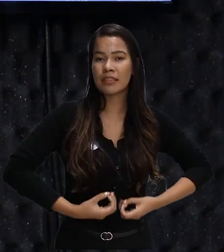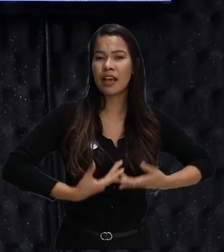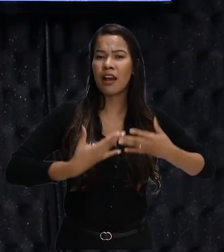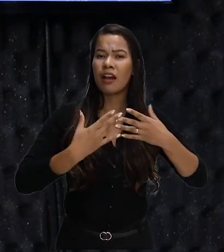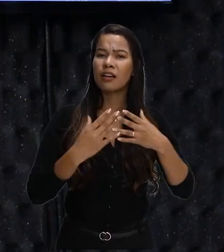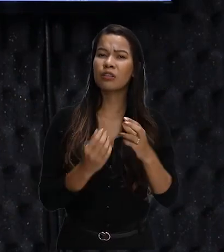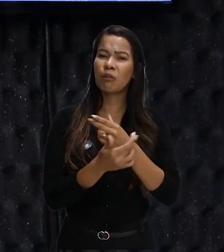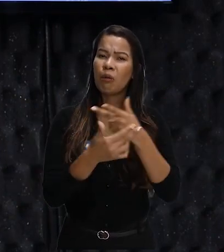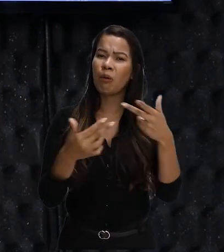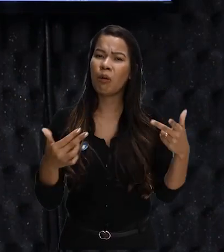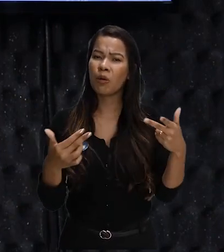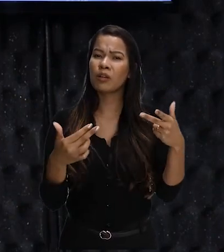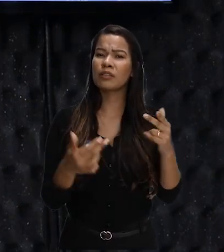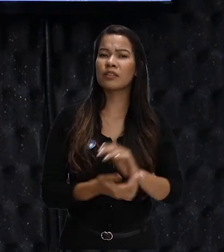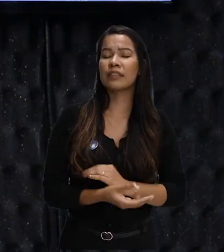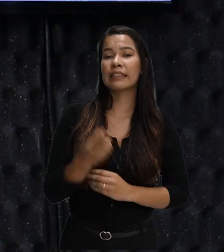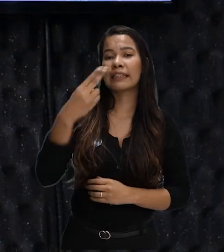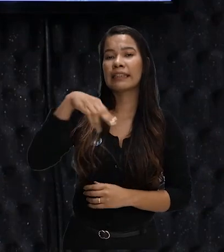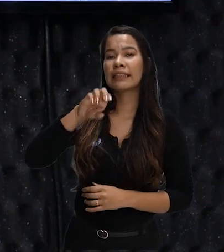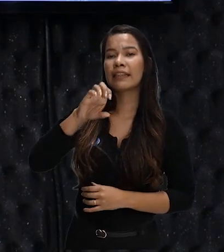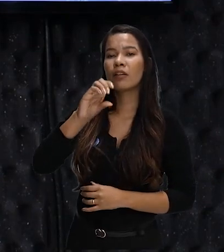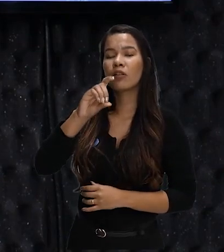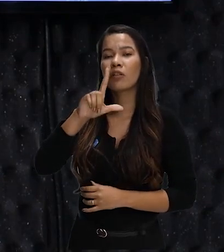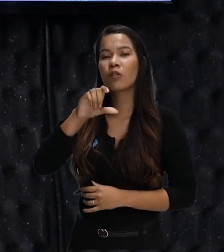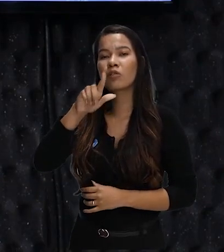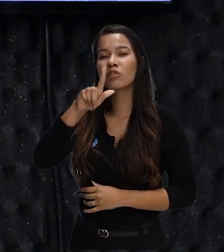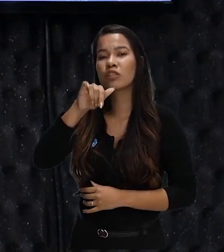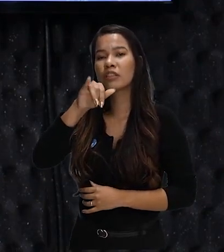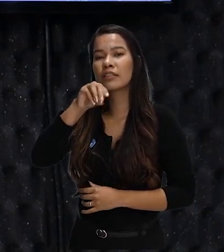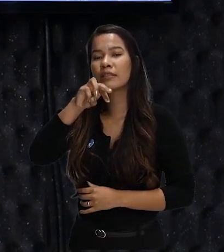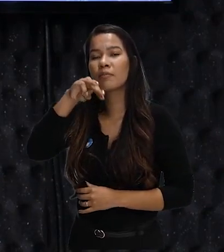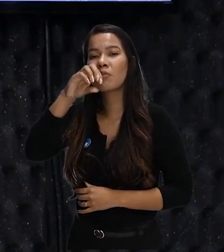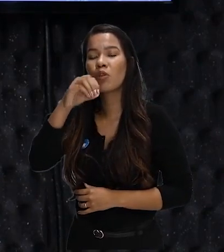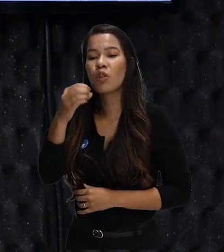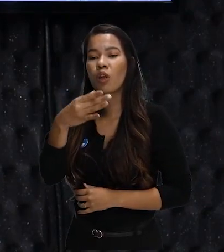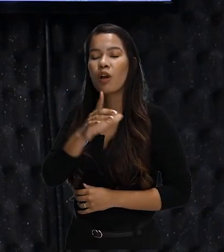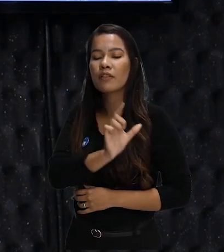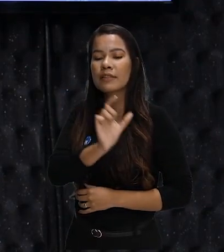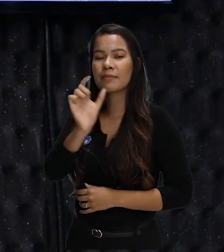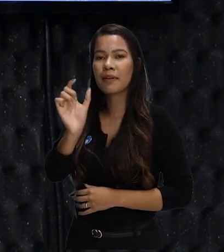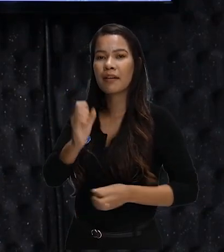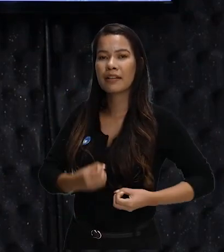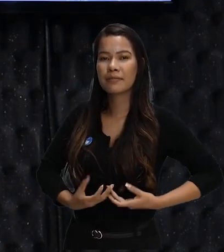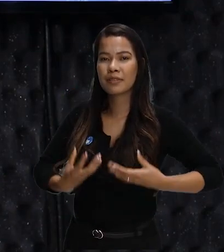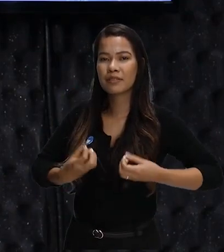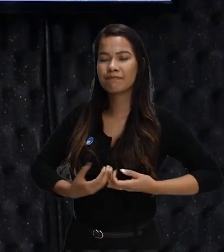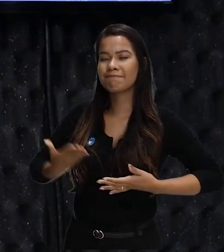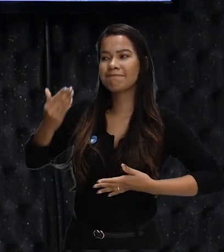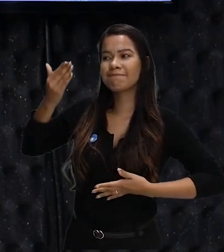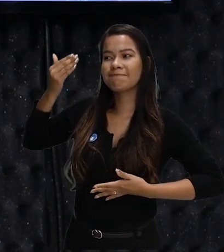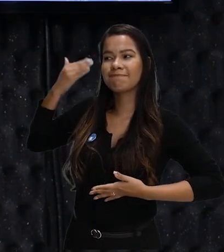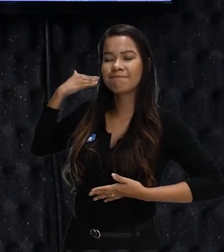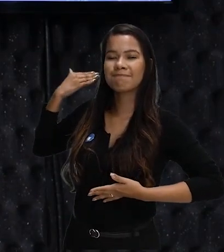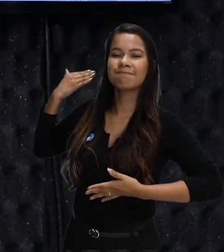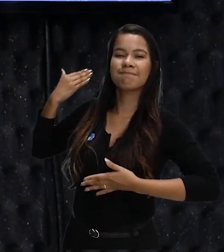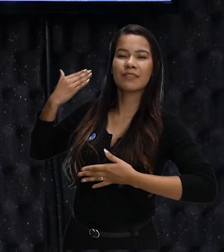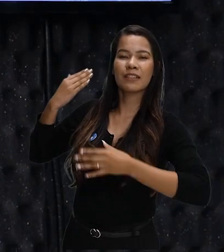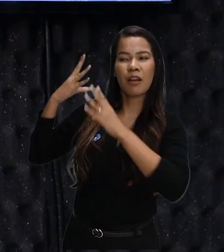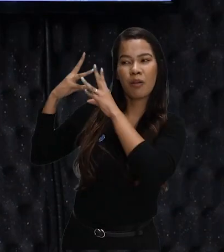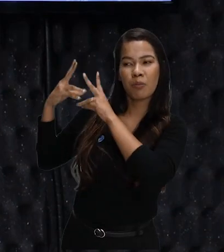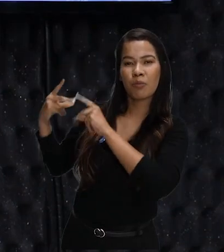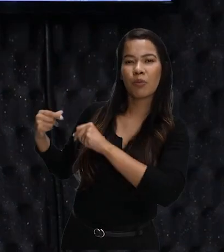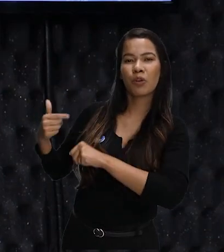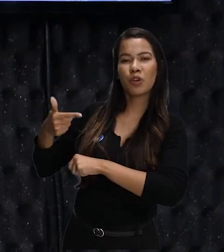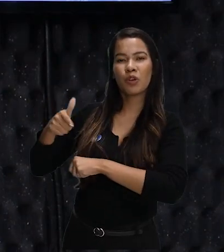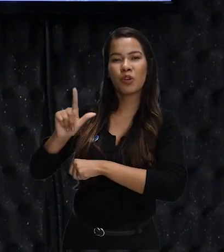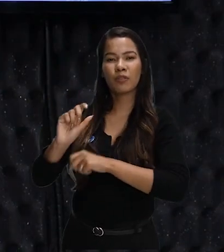algumas coisas, os neologismos, né? As novas palavras vão surgindo, as expressões acompanham, vão ficando para trás, outras vão surgindo, já falei surgindo bem